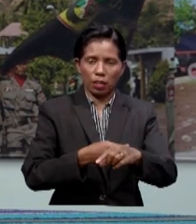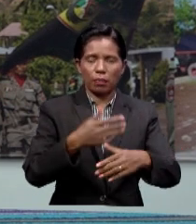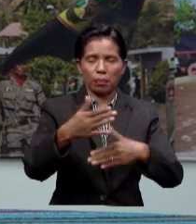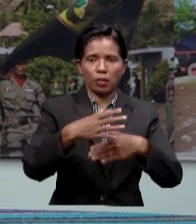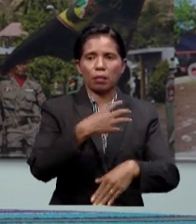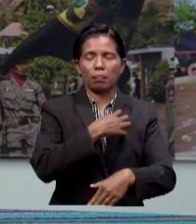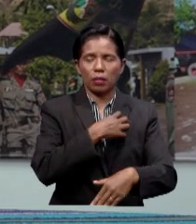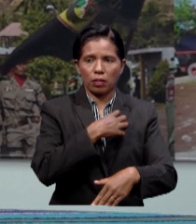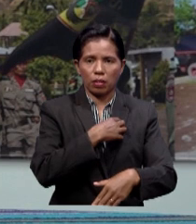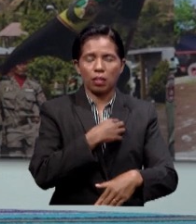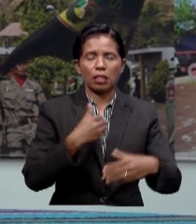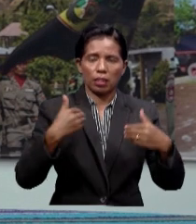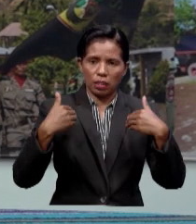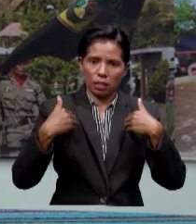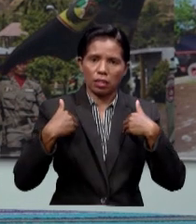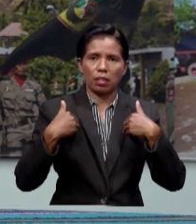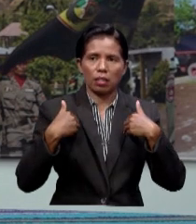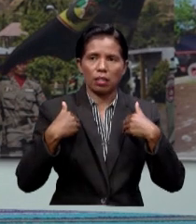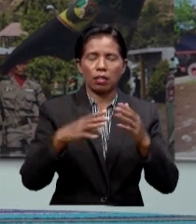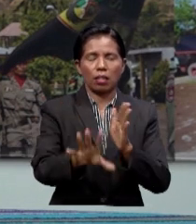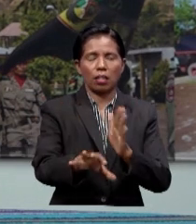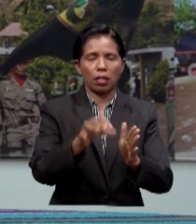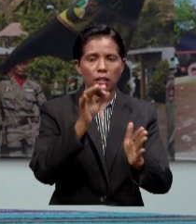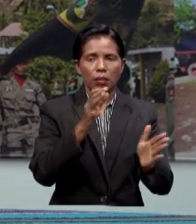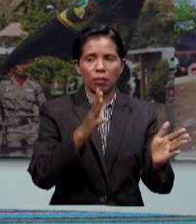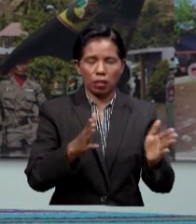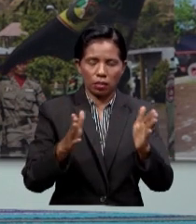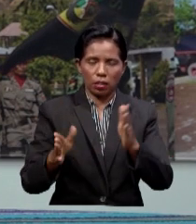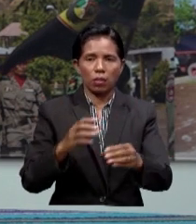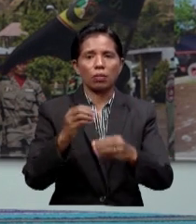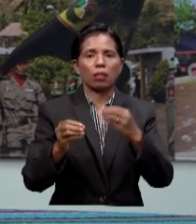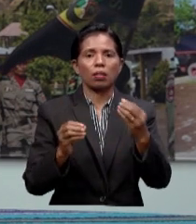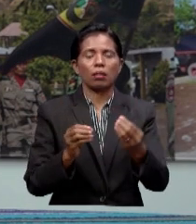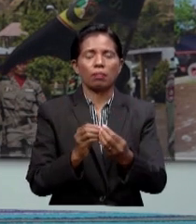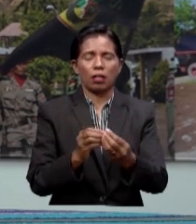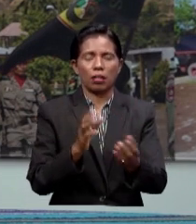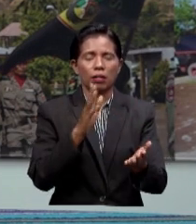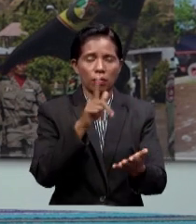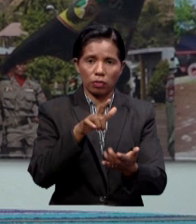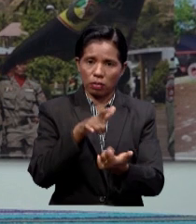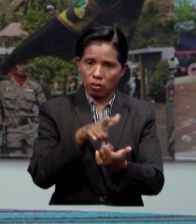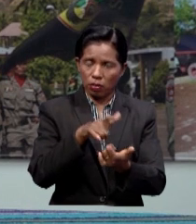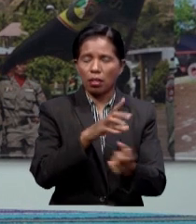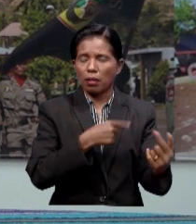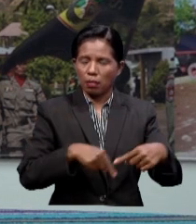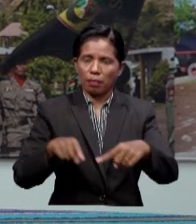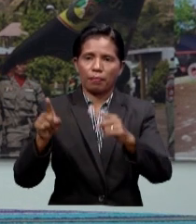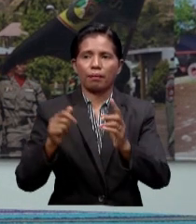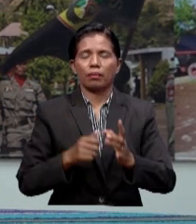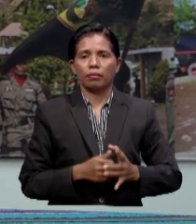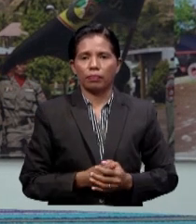ia processo de, ia retam processo de abuso sexual, mas ele caminhava na Bahia Ministério Público. E acontece